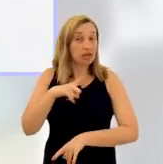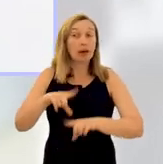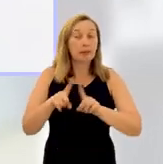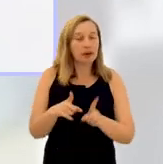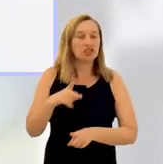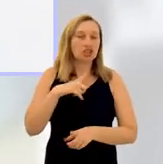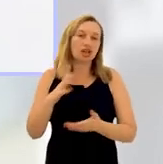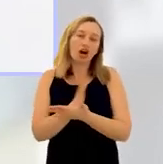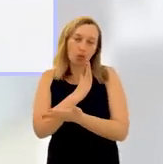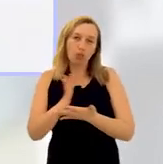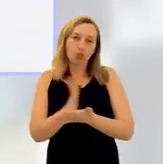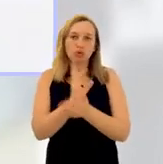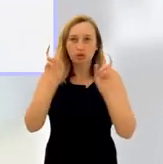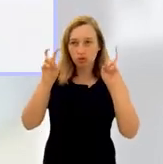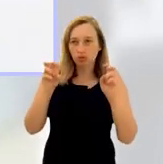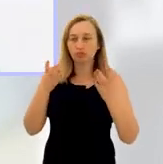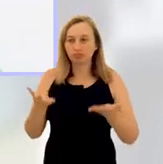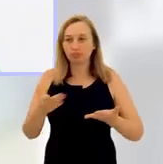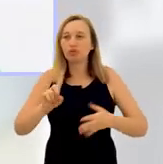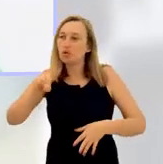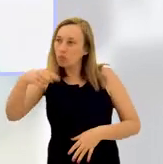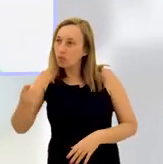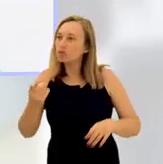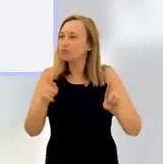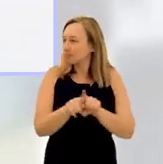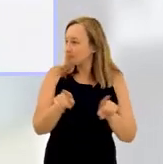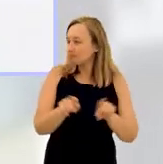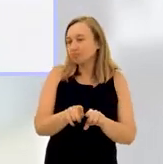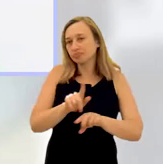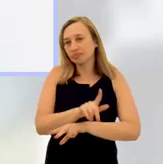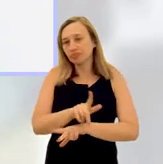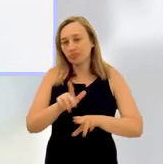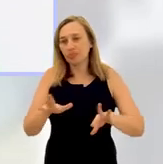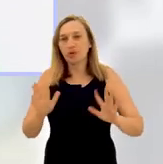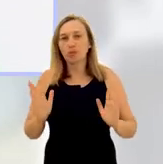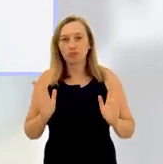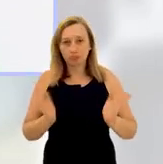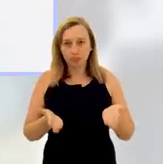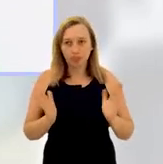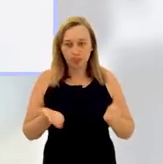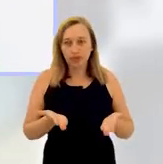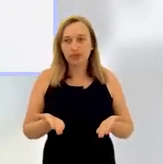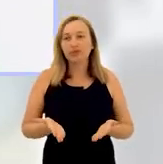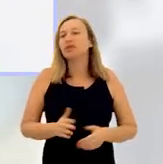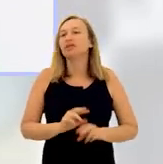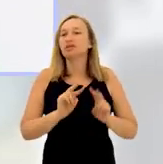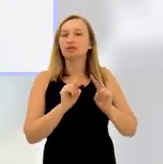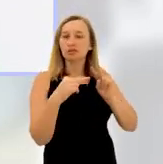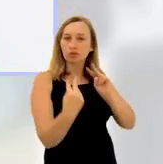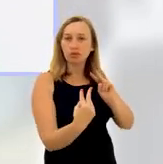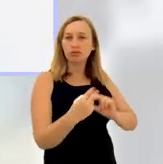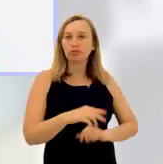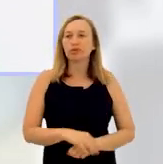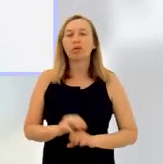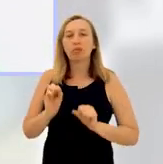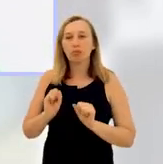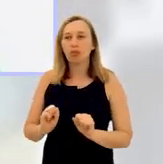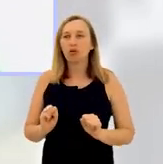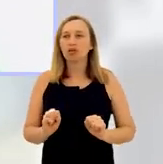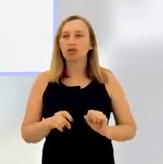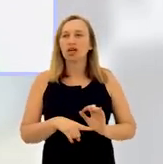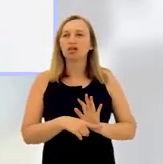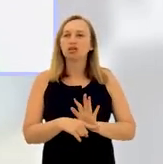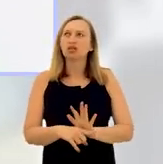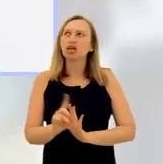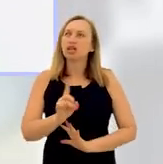tem situações desse tipo. Outro, acho que, grande diferencial hoje do Maria da Penha virtual é